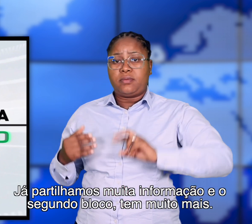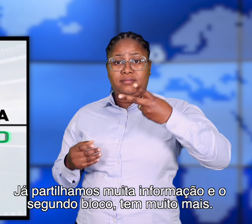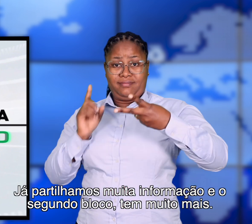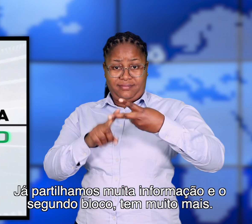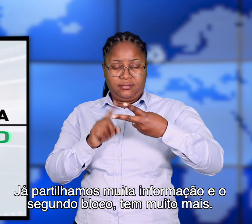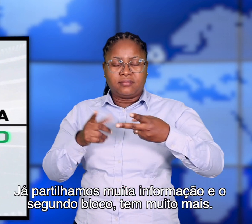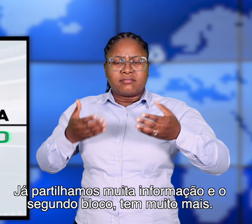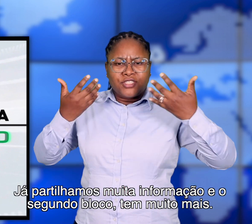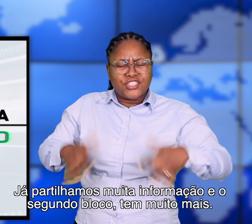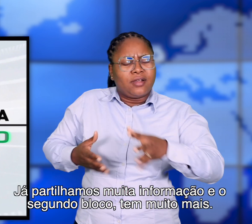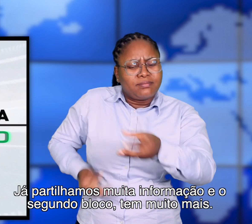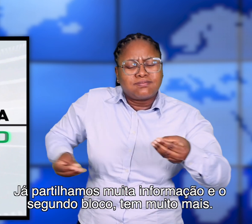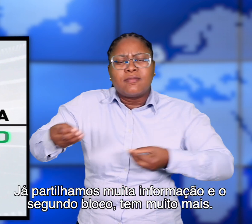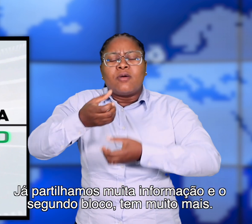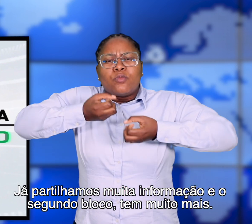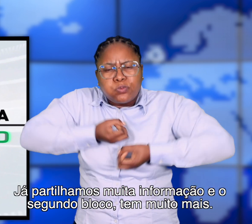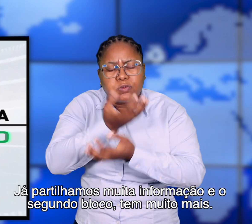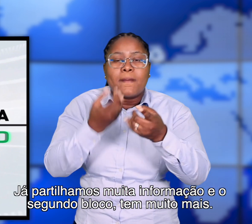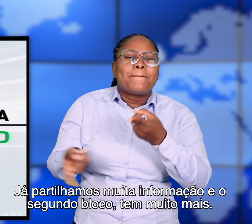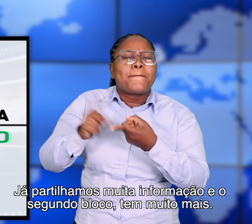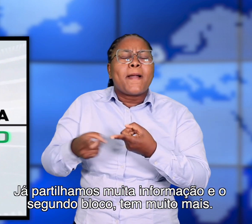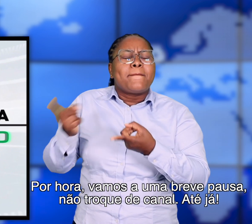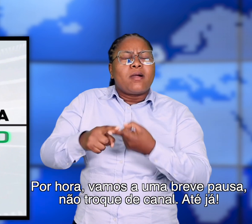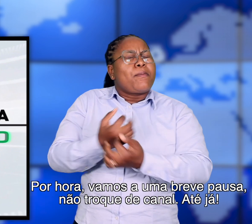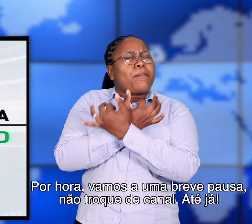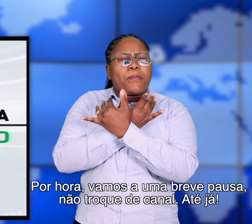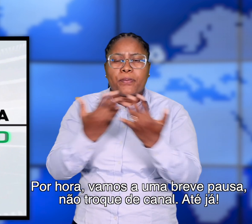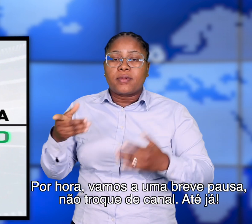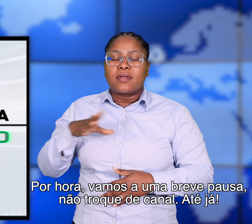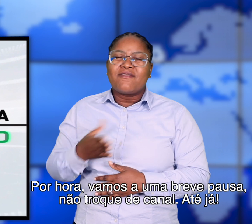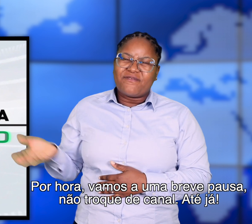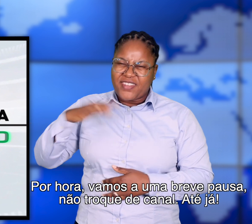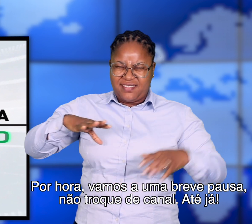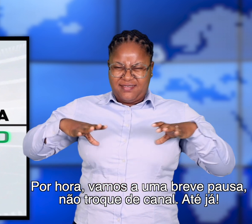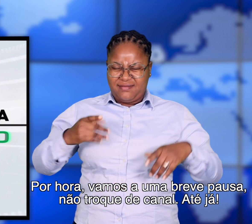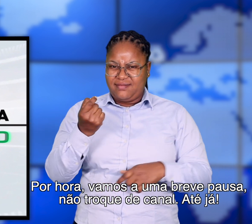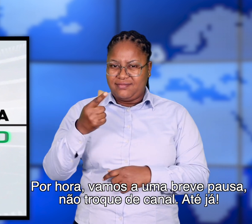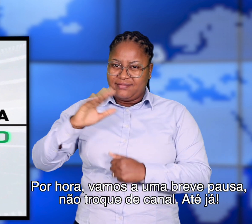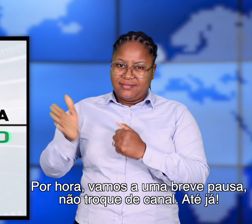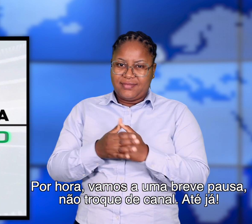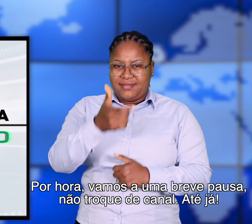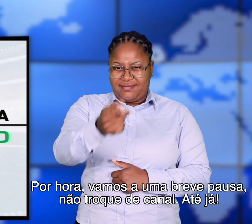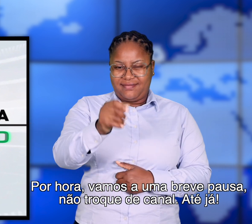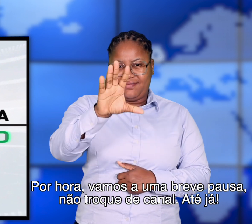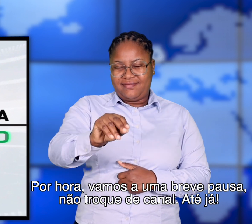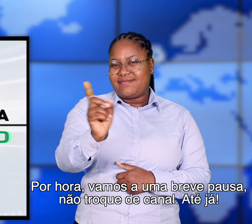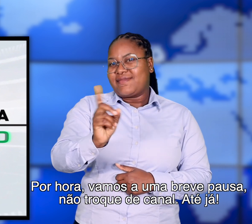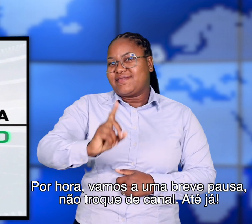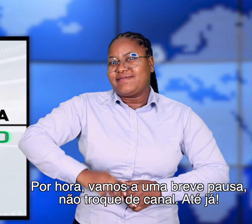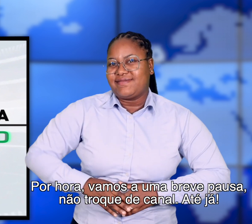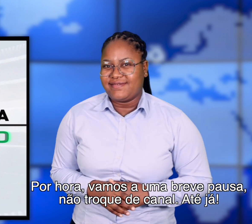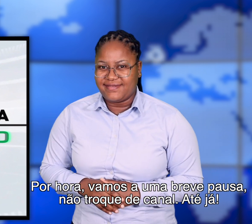Já partilhamos muita informação e o segundo bloco tem muito mais. Por hora, vamos a uma breve pausa, não troque de